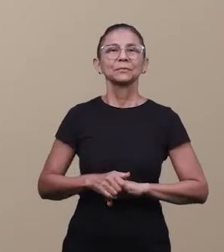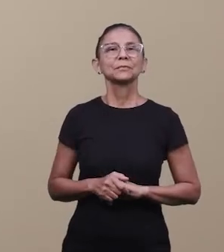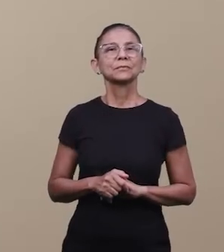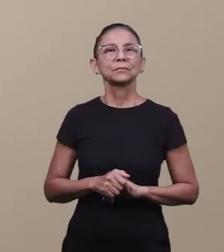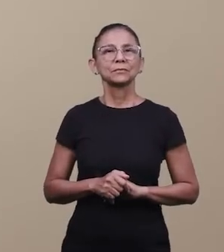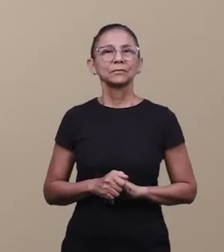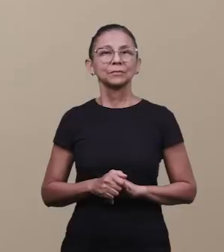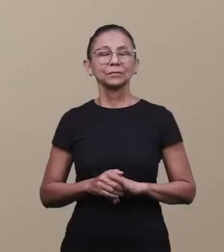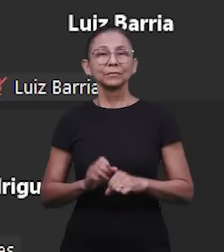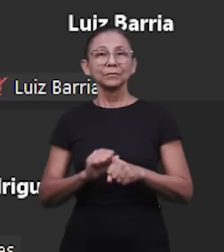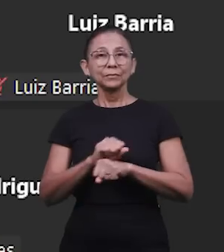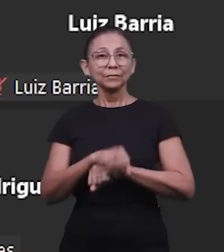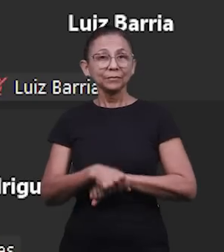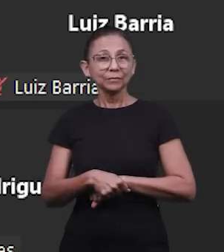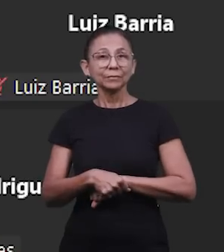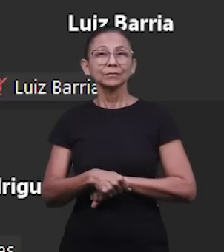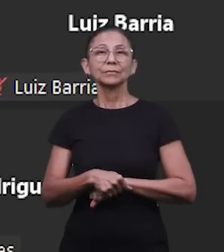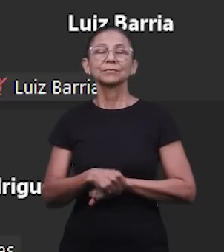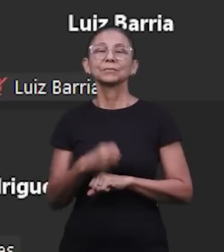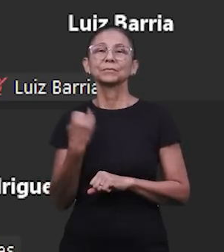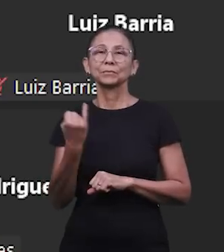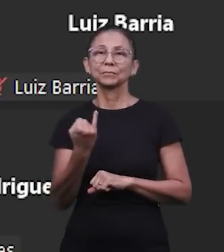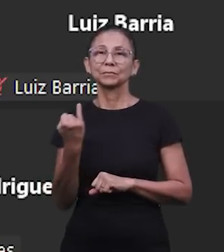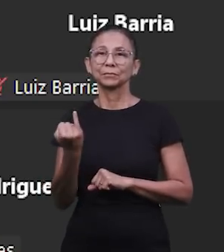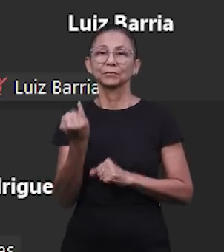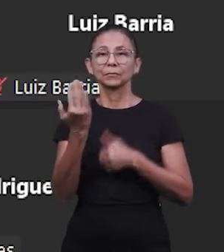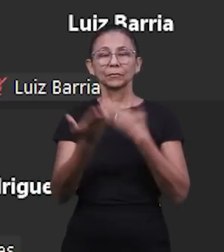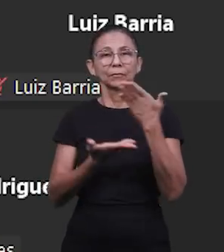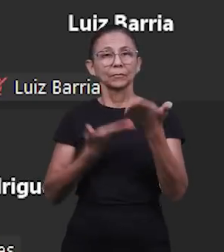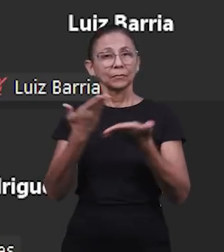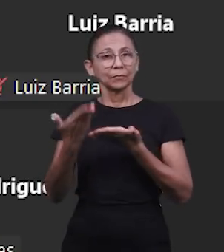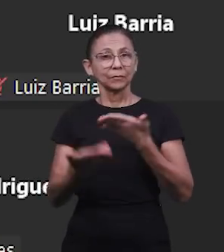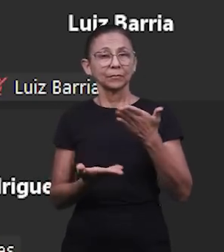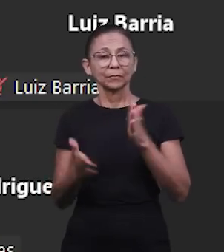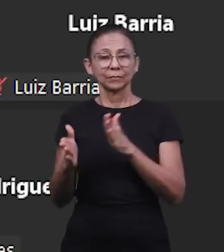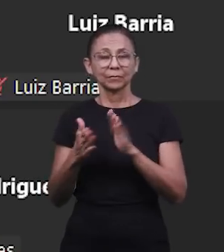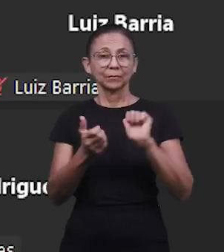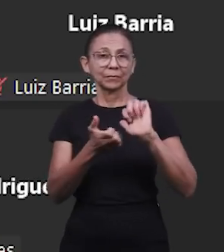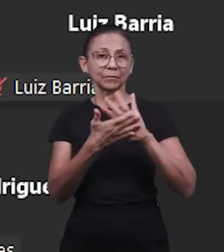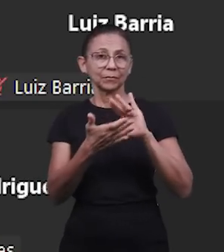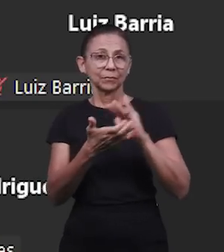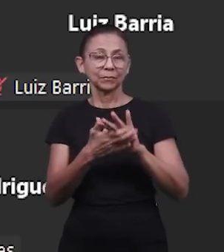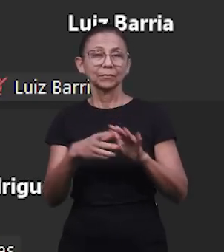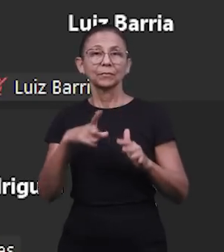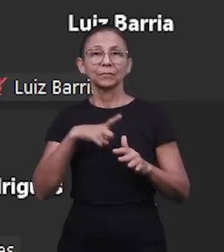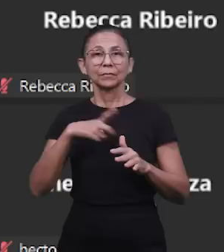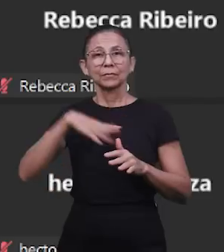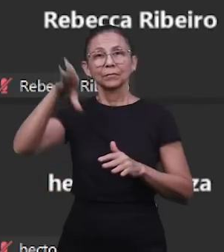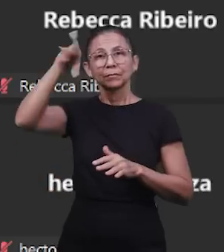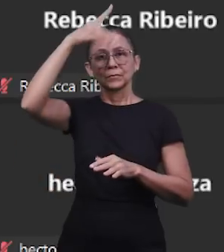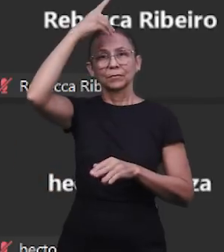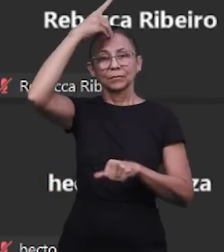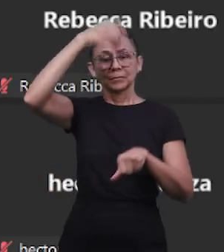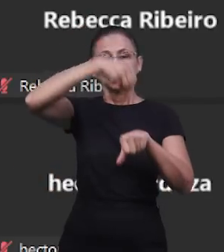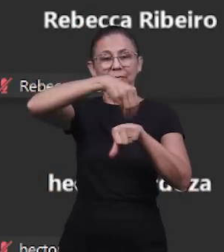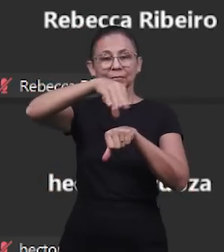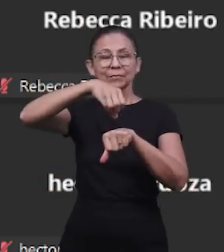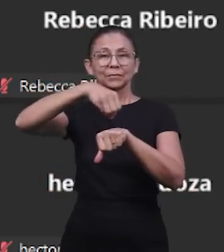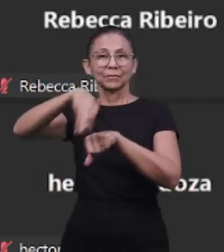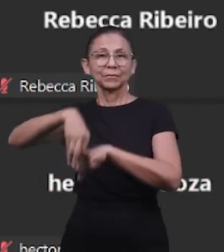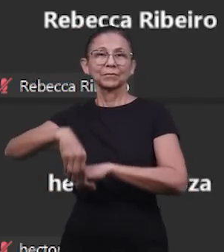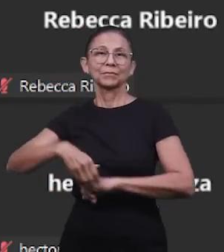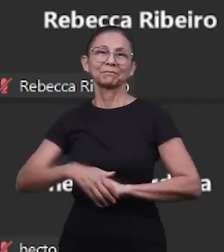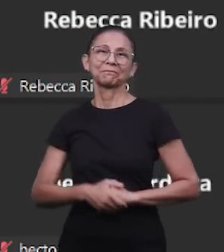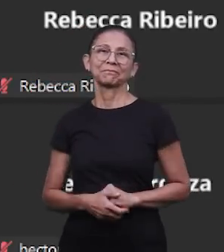O evento foi realizado online e marcado por um momento de assistência e período de louvor, onde foram transmitidos os dons espirituais para